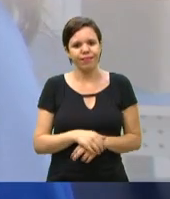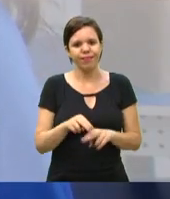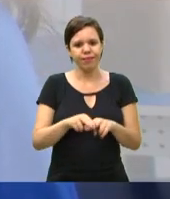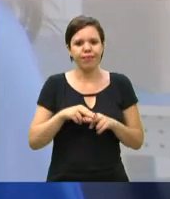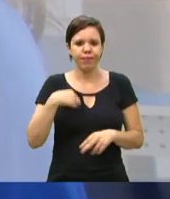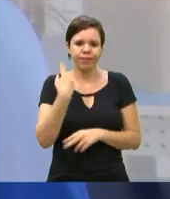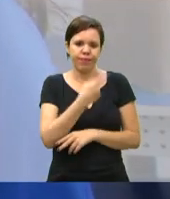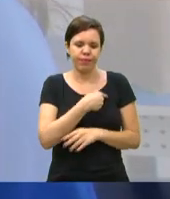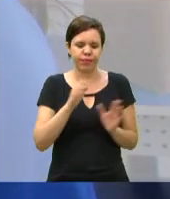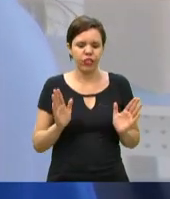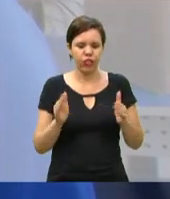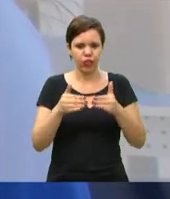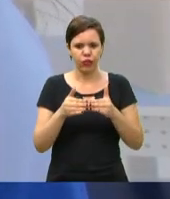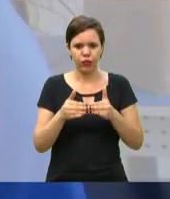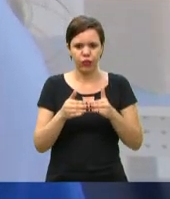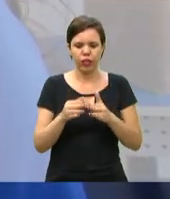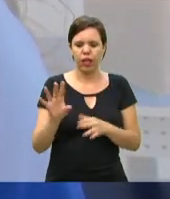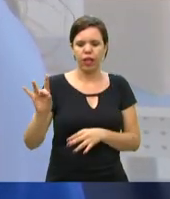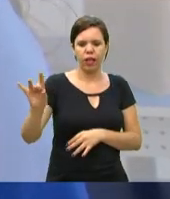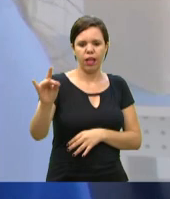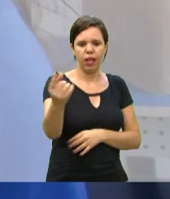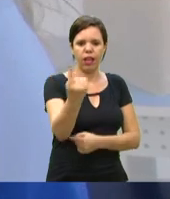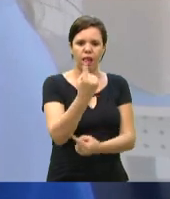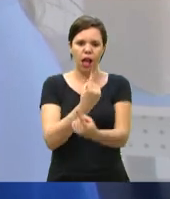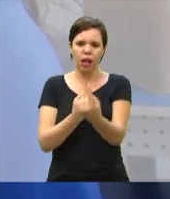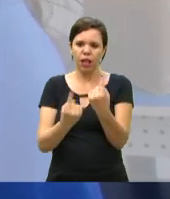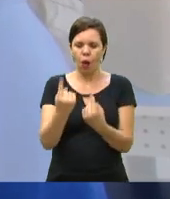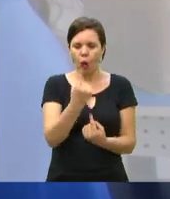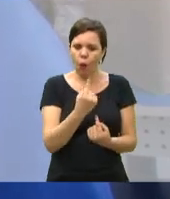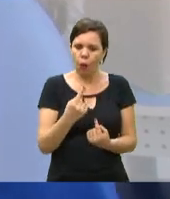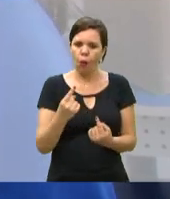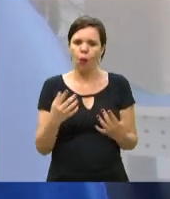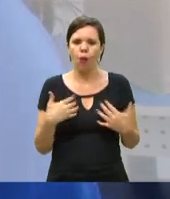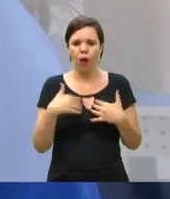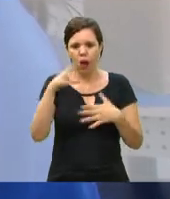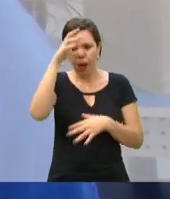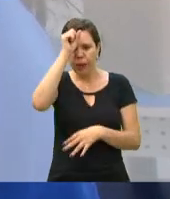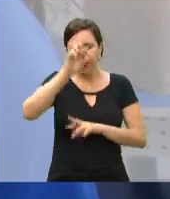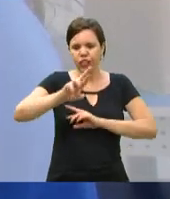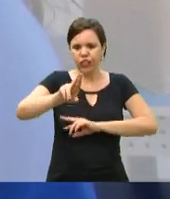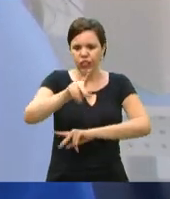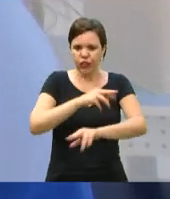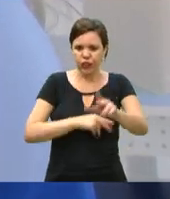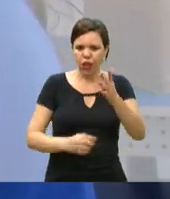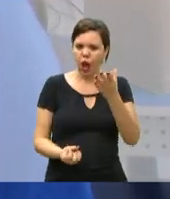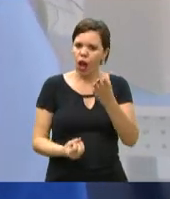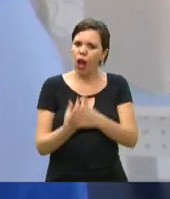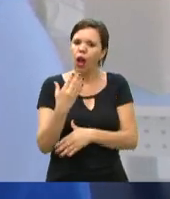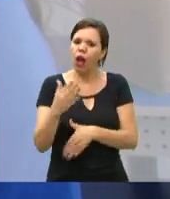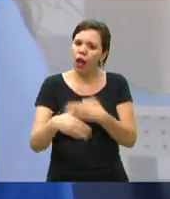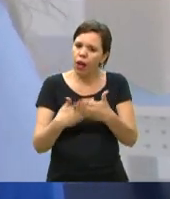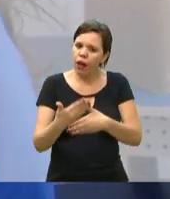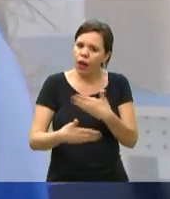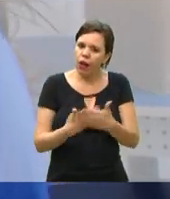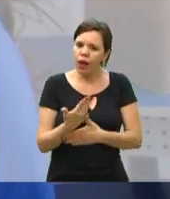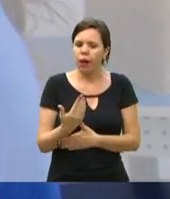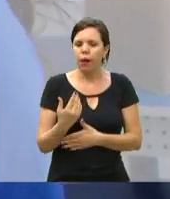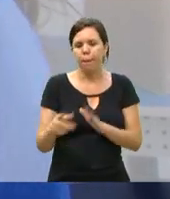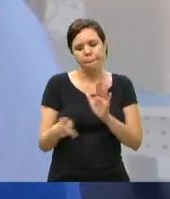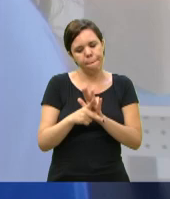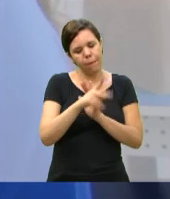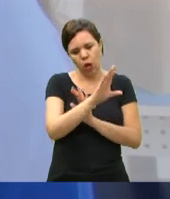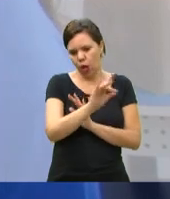que a gente foca nessa singularidade. Essa aprendizagem, ela acontece de forma